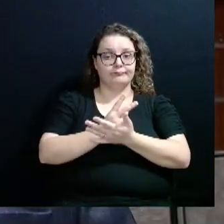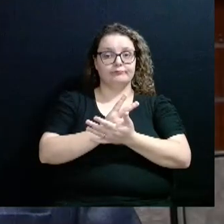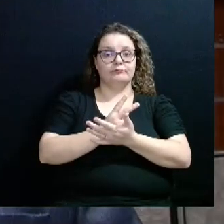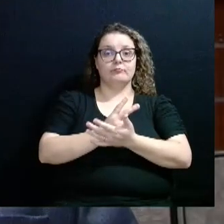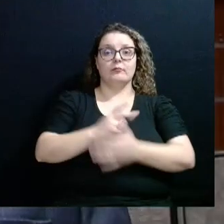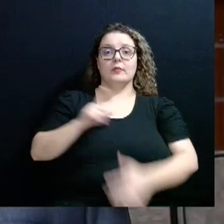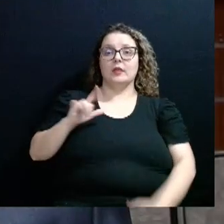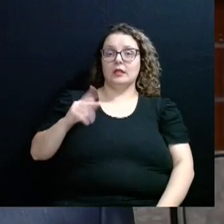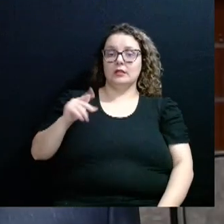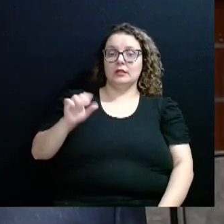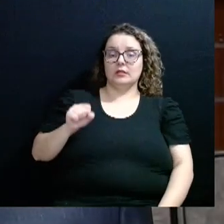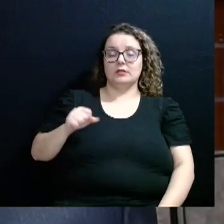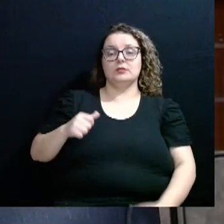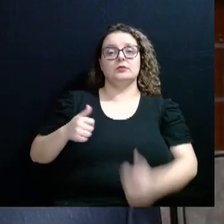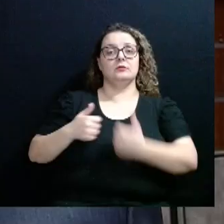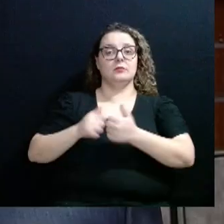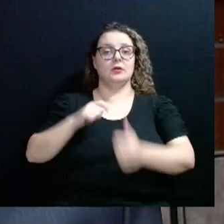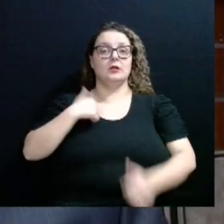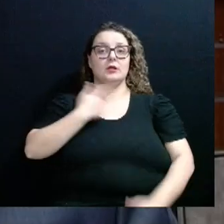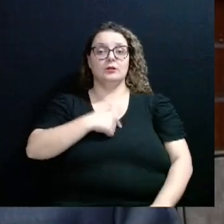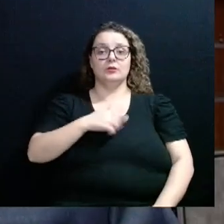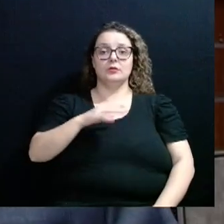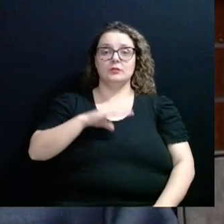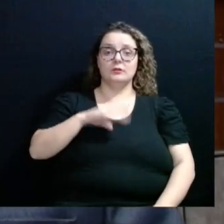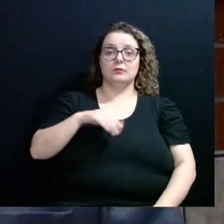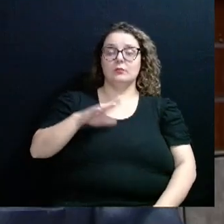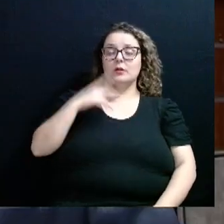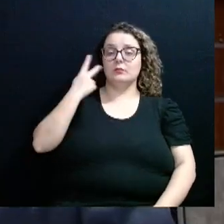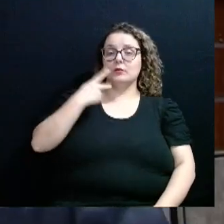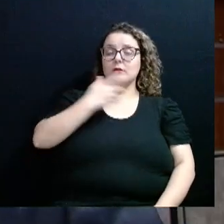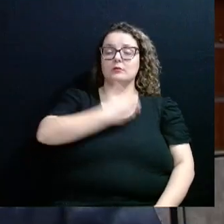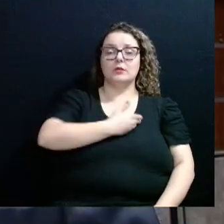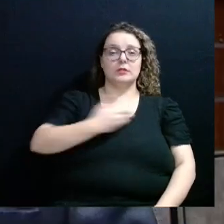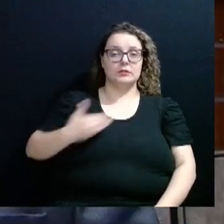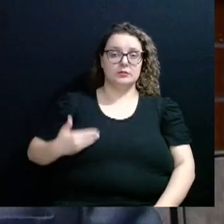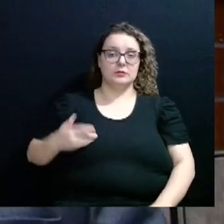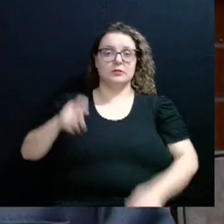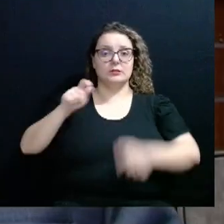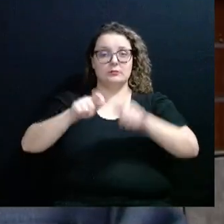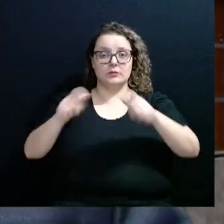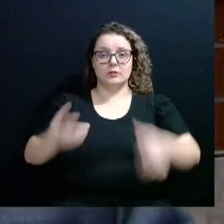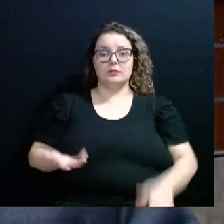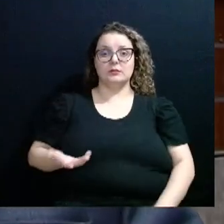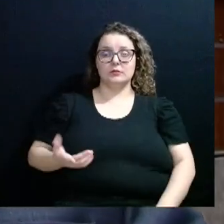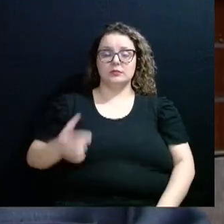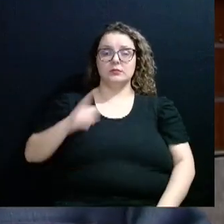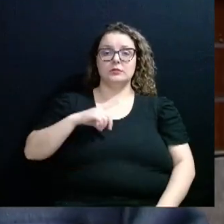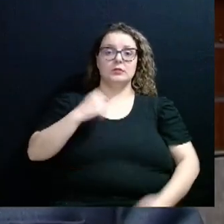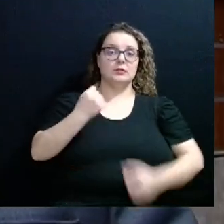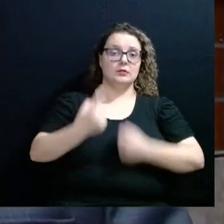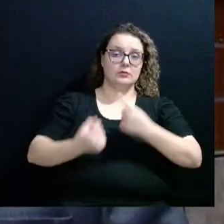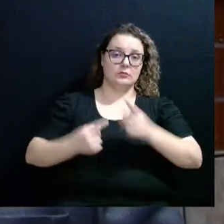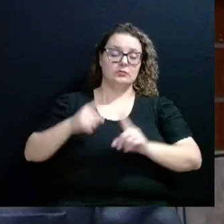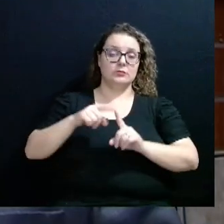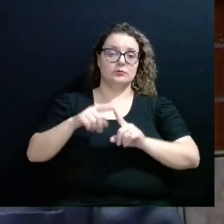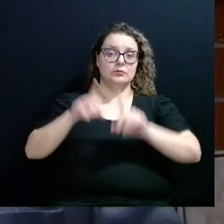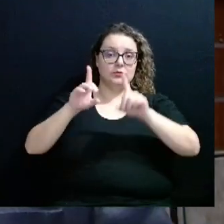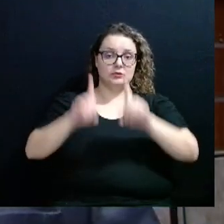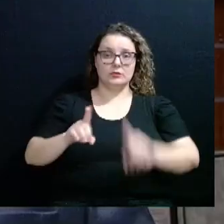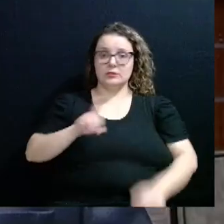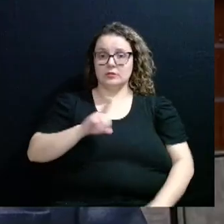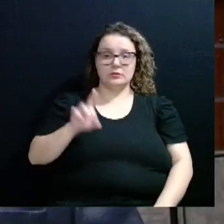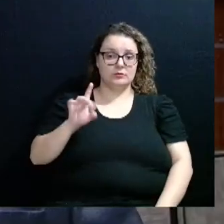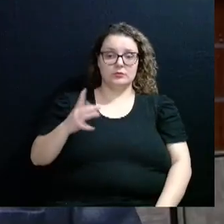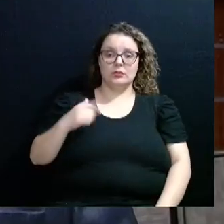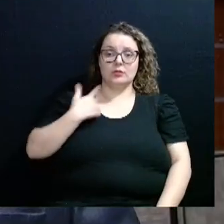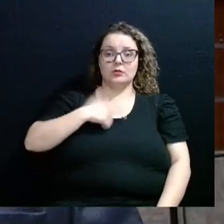nossa cidade ela precisa mais de políticas públicas para essas pessoas que têm algum tipo de deficiência. Não só, a gente fala hoje na